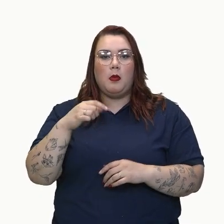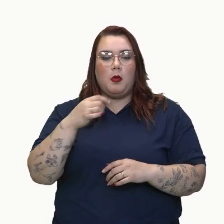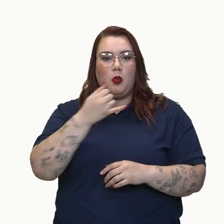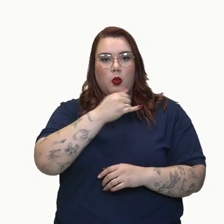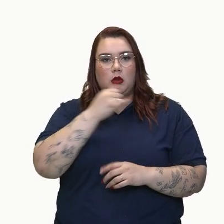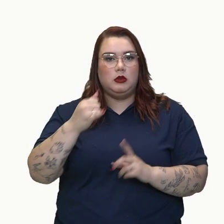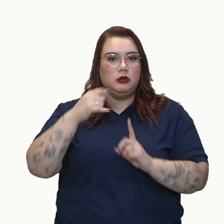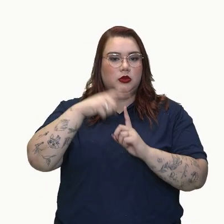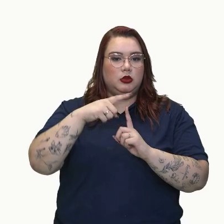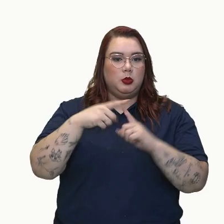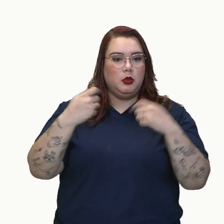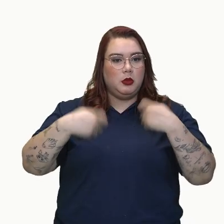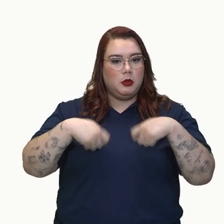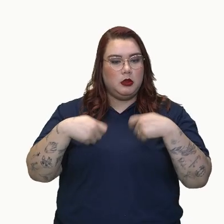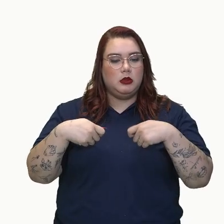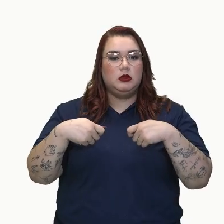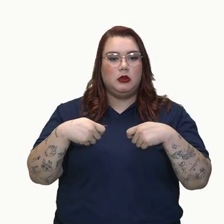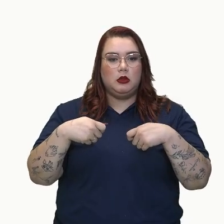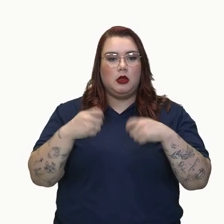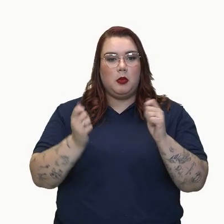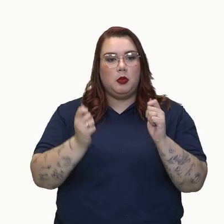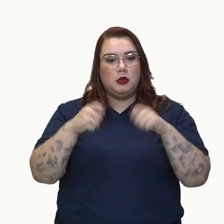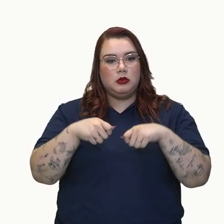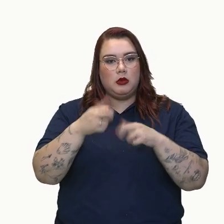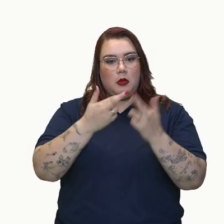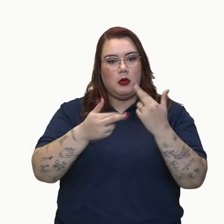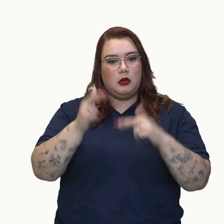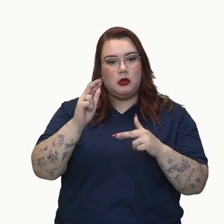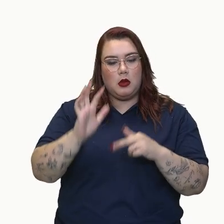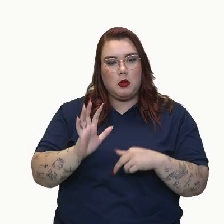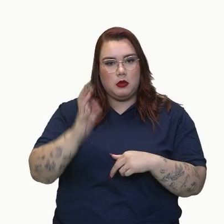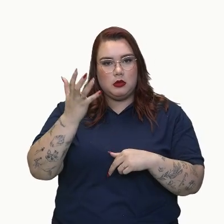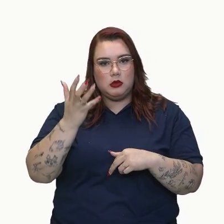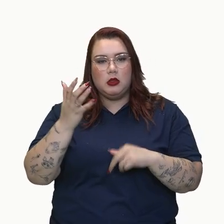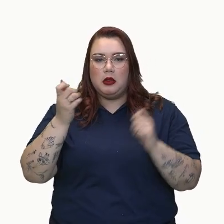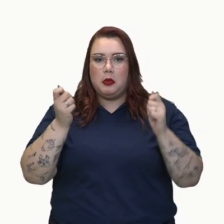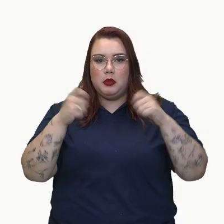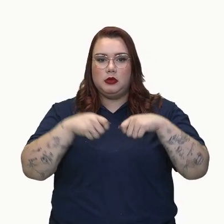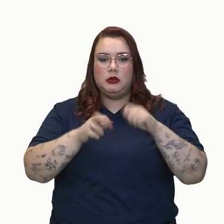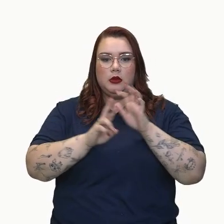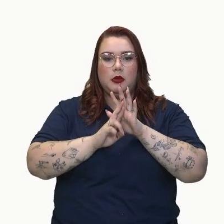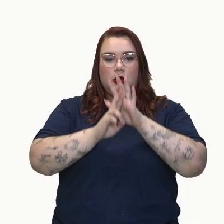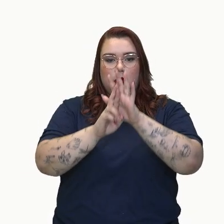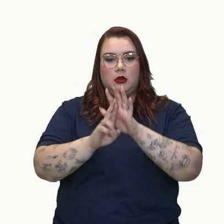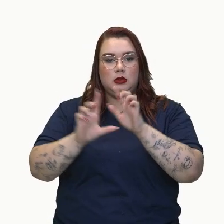visto de forma gráfica isso aqui. Nós temos aqui um gráfico onde